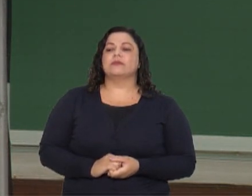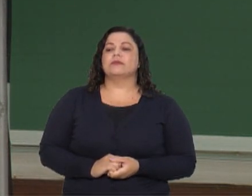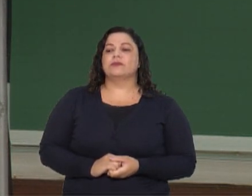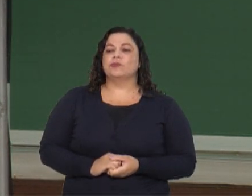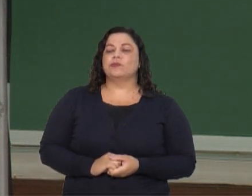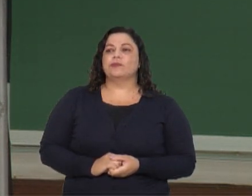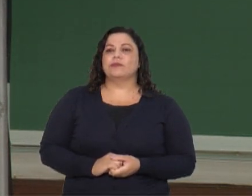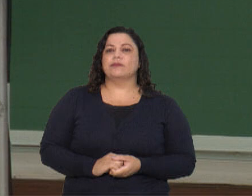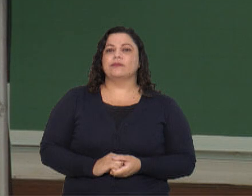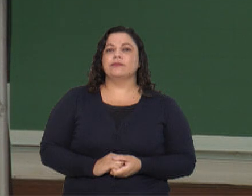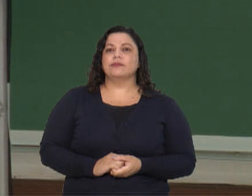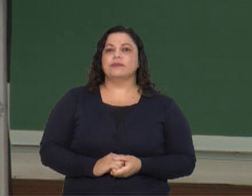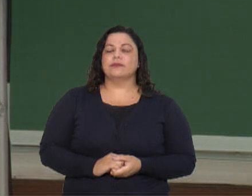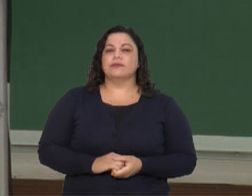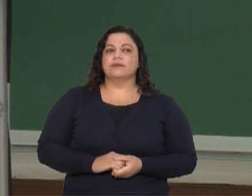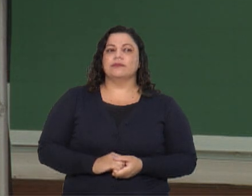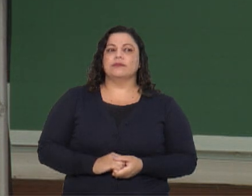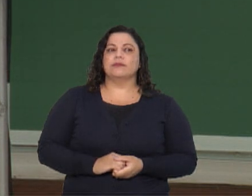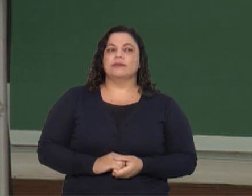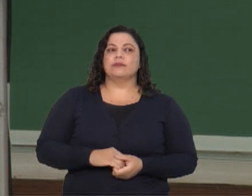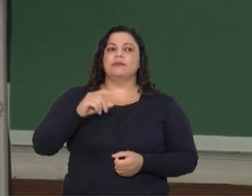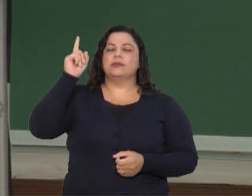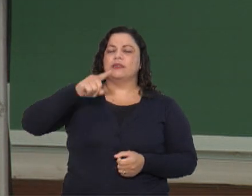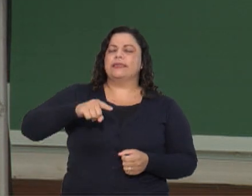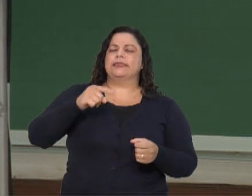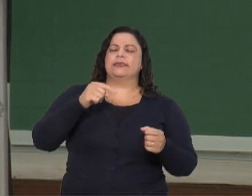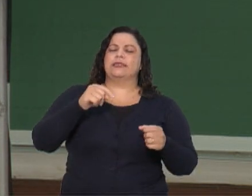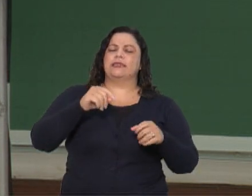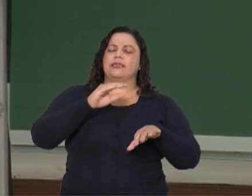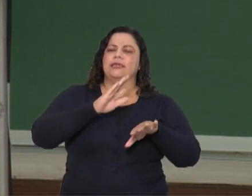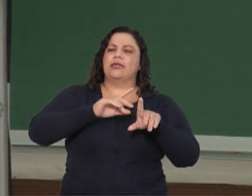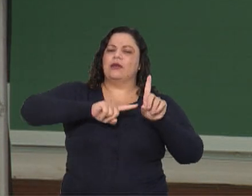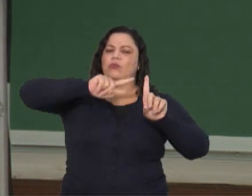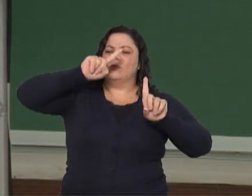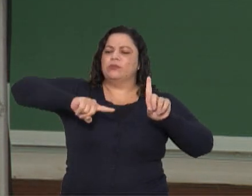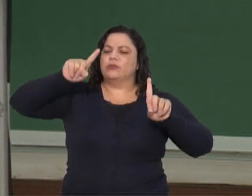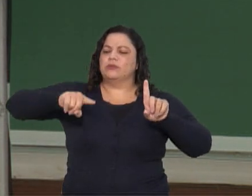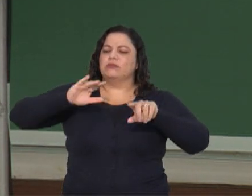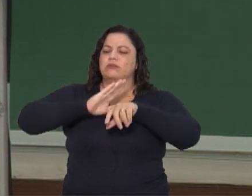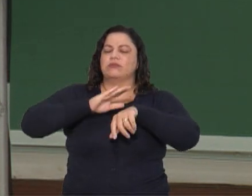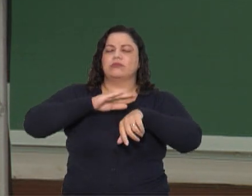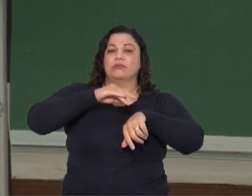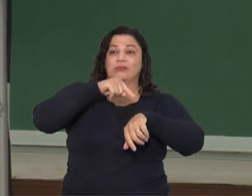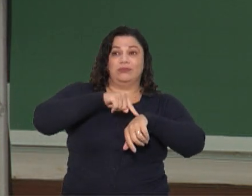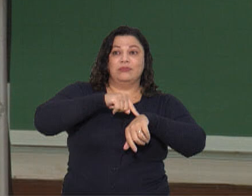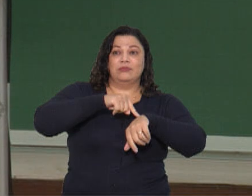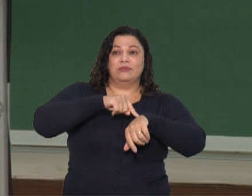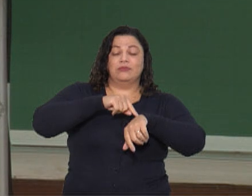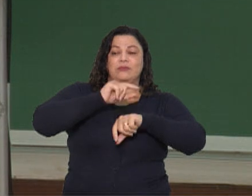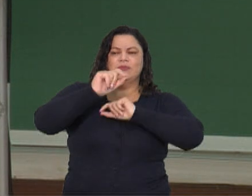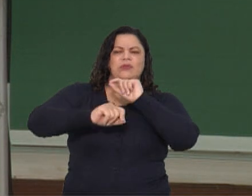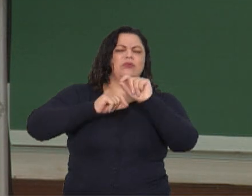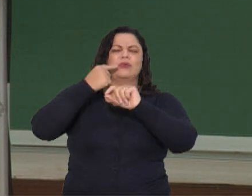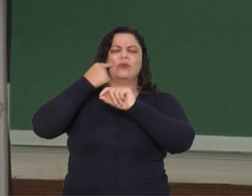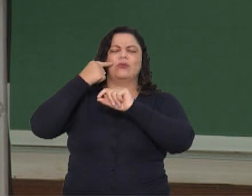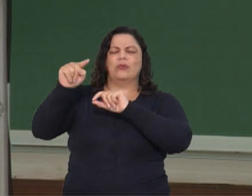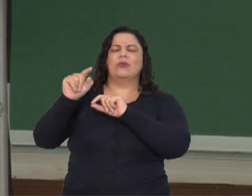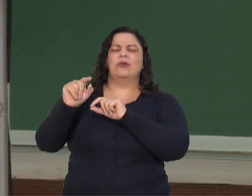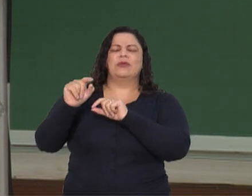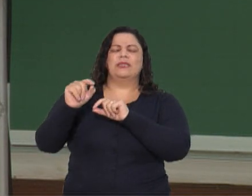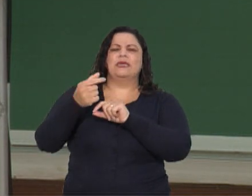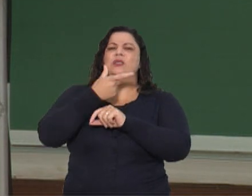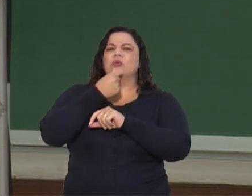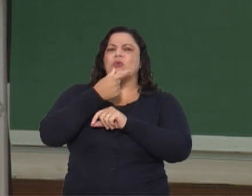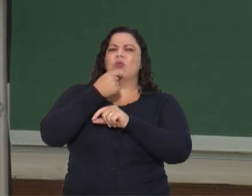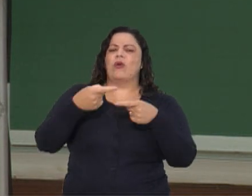essa proporção, ela é de acordo com o tempo, né? E o que ajuda o músico a perceber esse tempo é esse